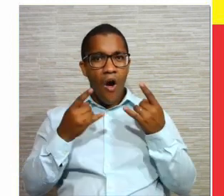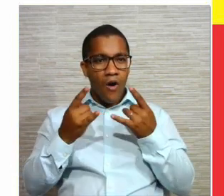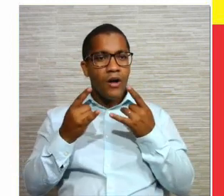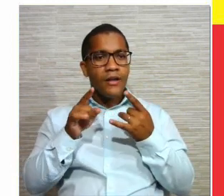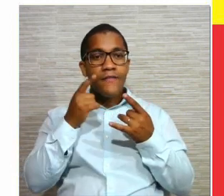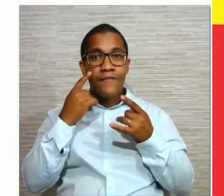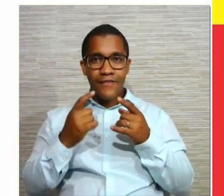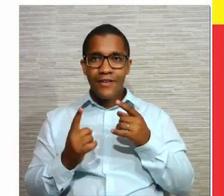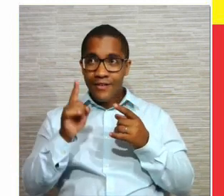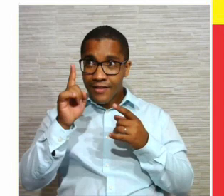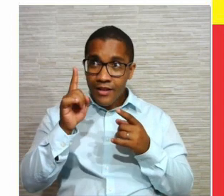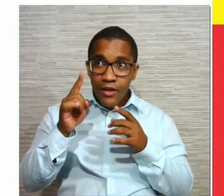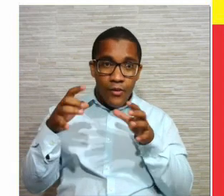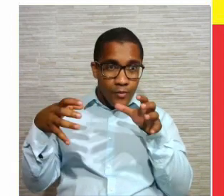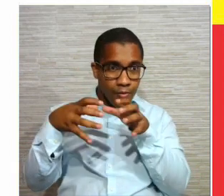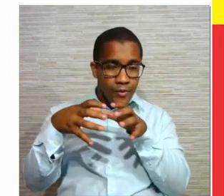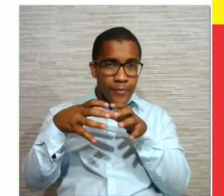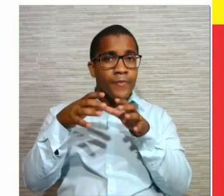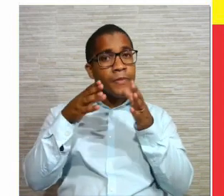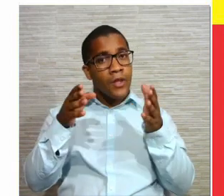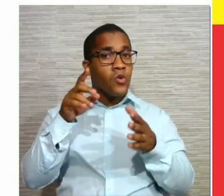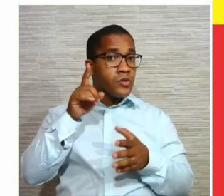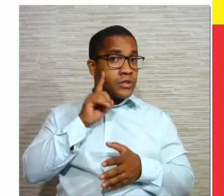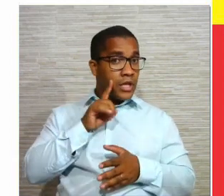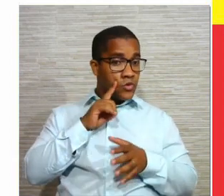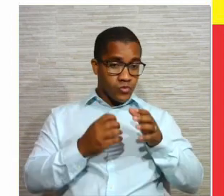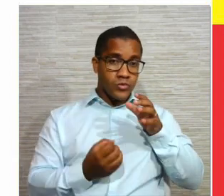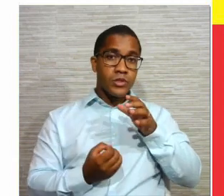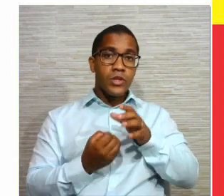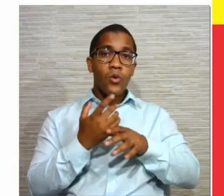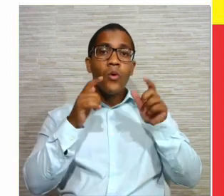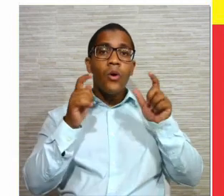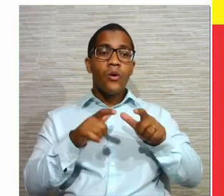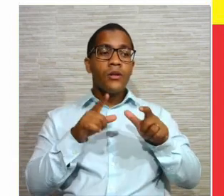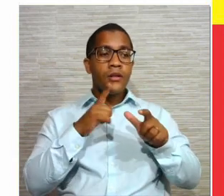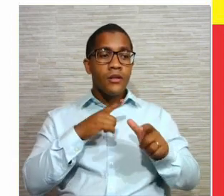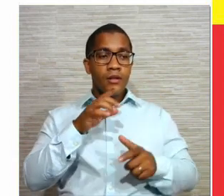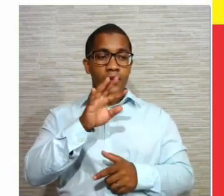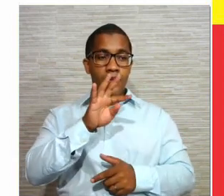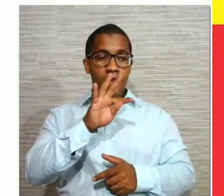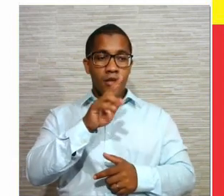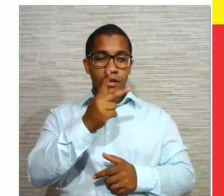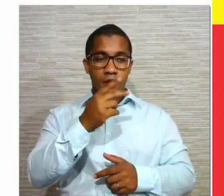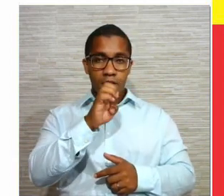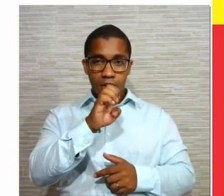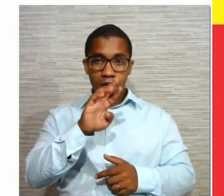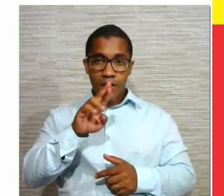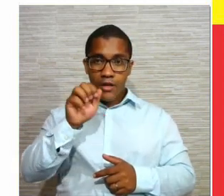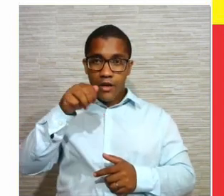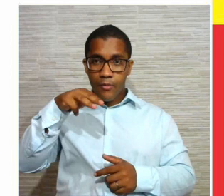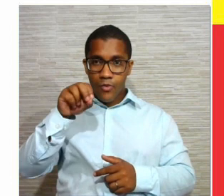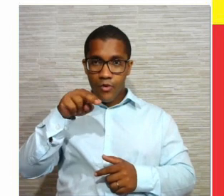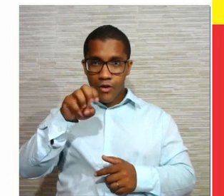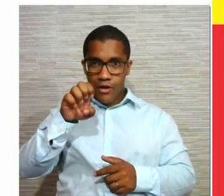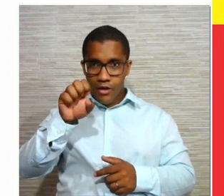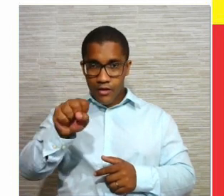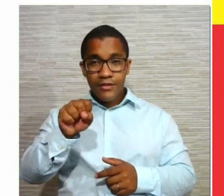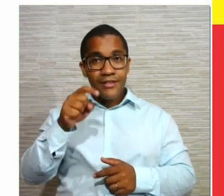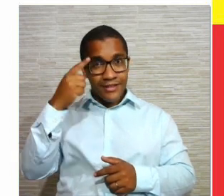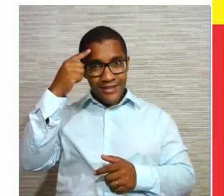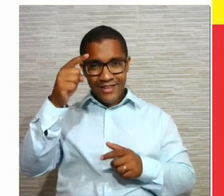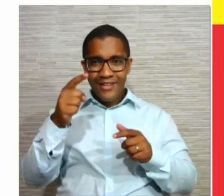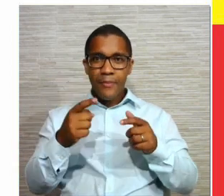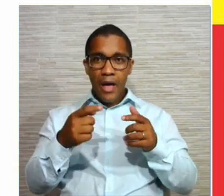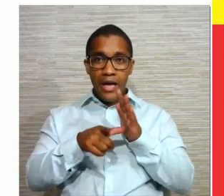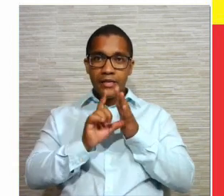banda, né, o Sex Pistols. Nos Estados Unidos, o punk nasceu com a banda The Ramones, que eu falei anteriormente, né, com